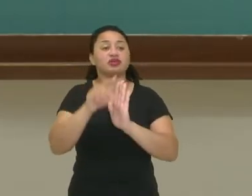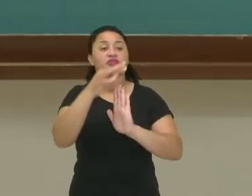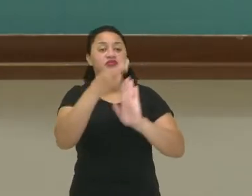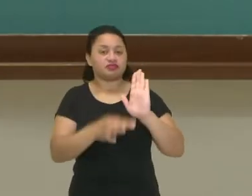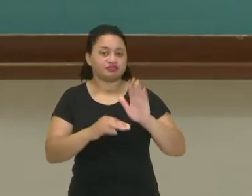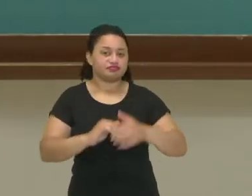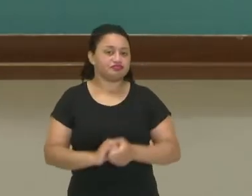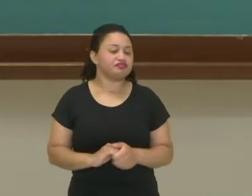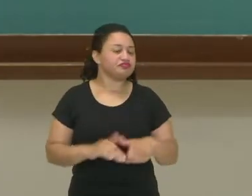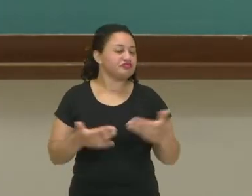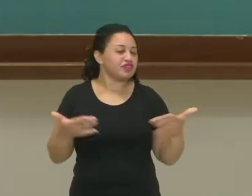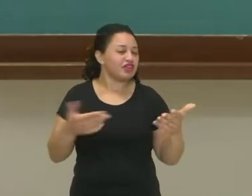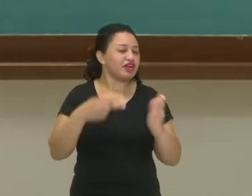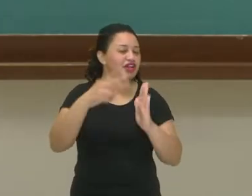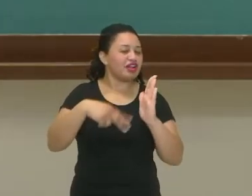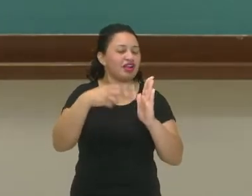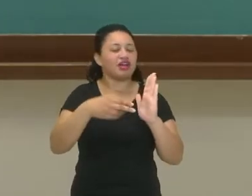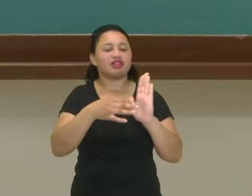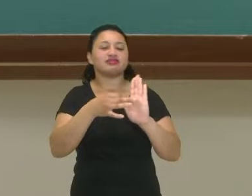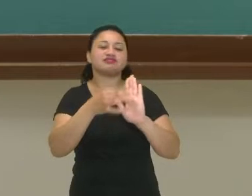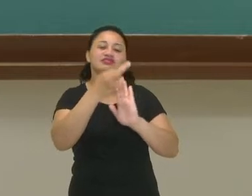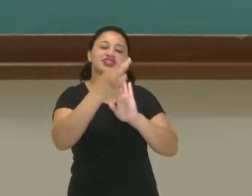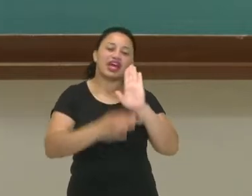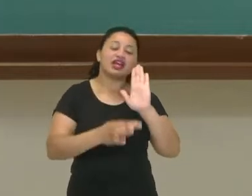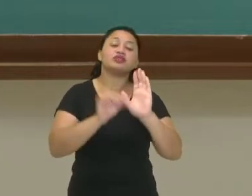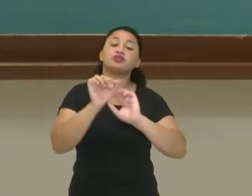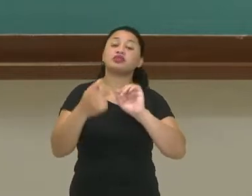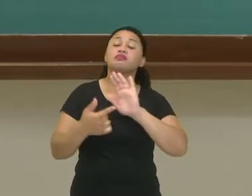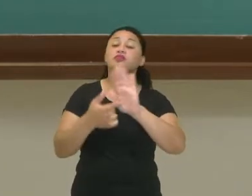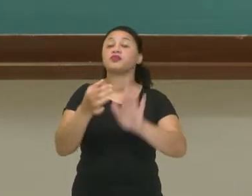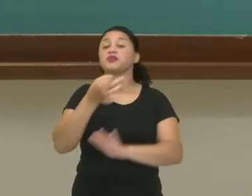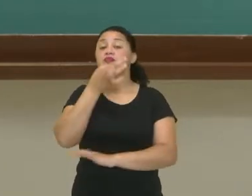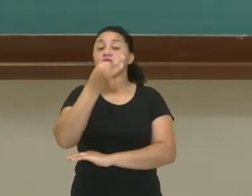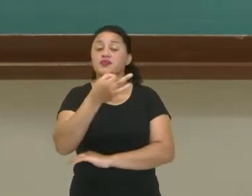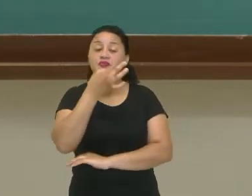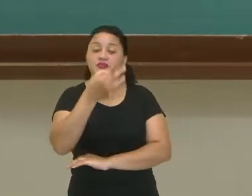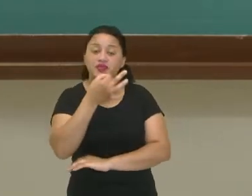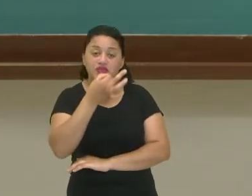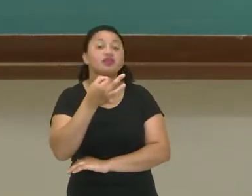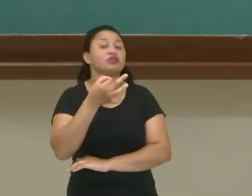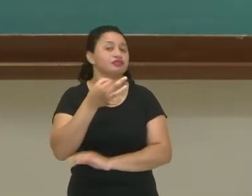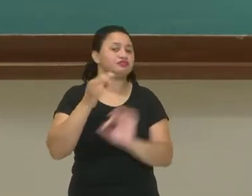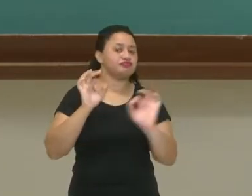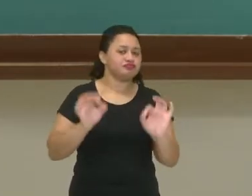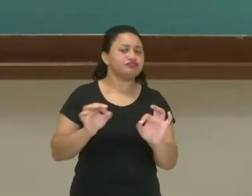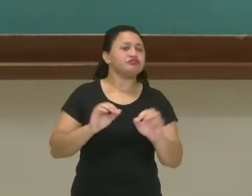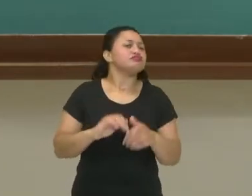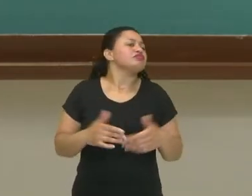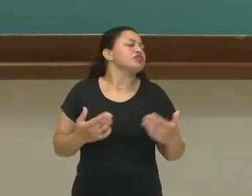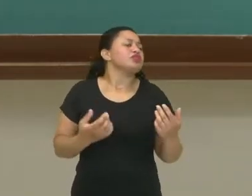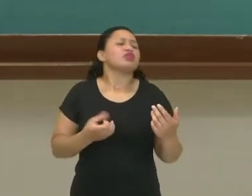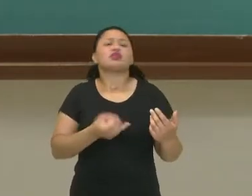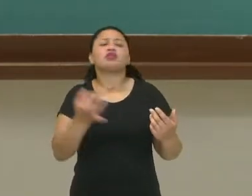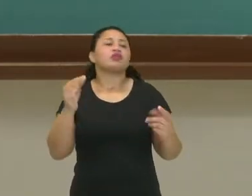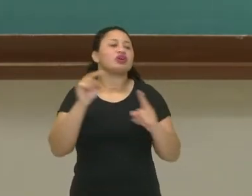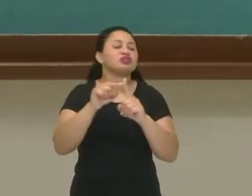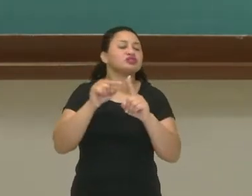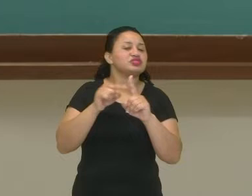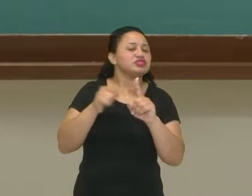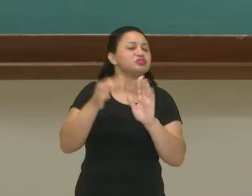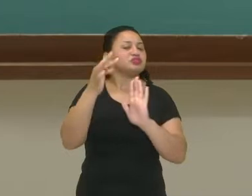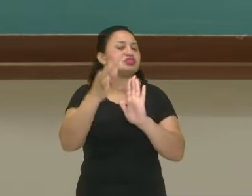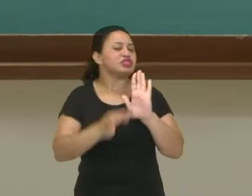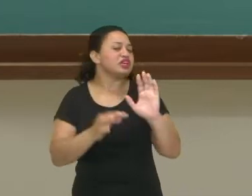Nós vamos então ler artigos que demonstram opiniões, textos que demonstram opiniões. E que tipos de textos será que podem